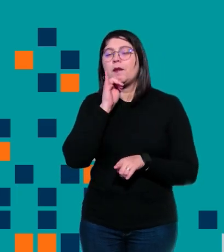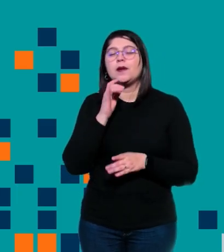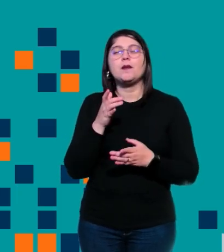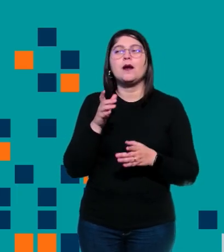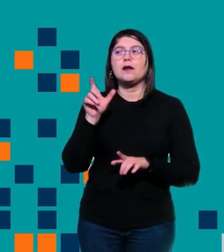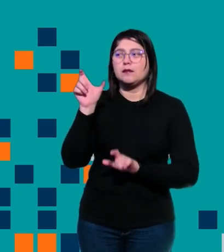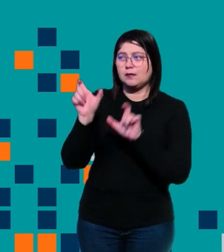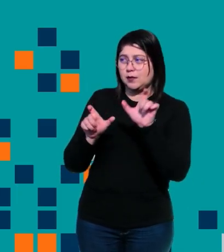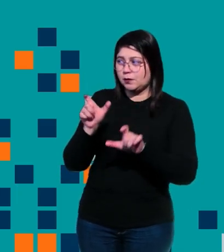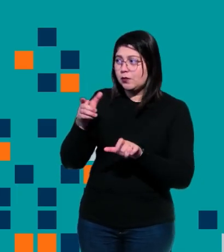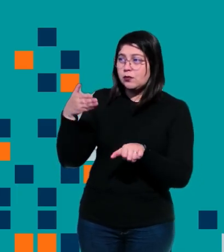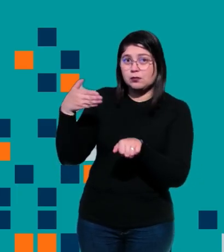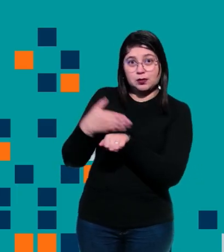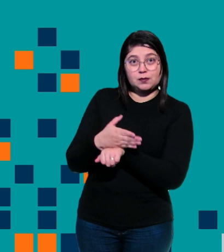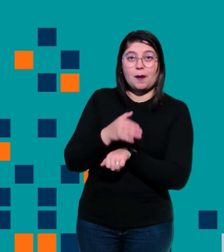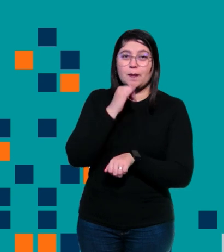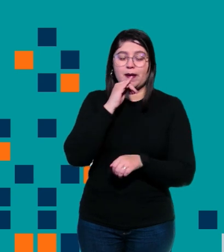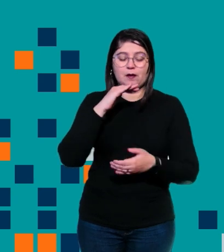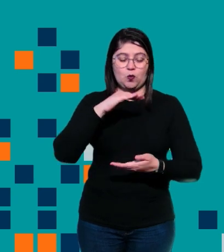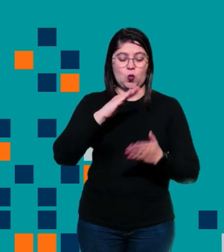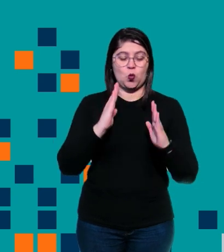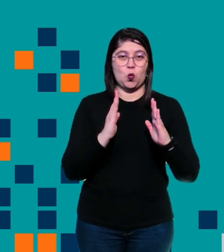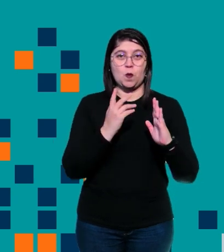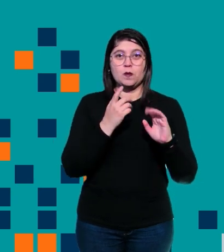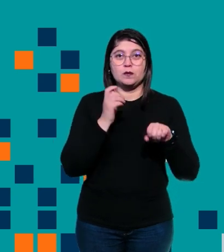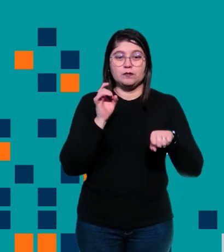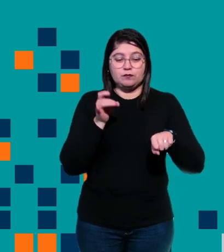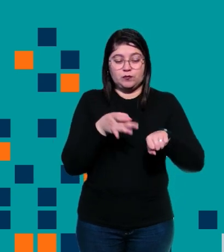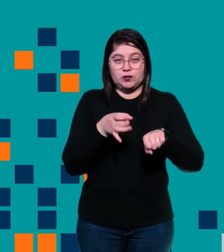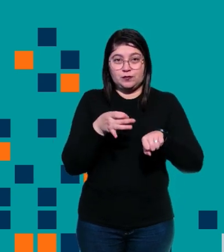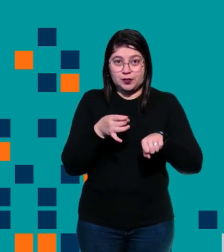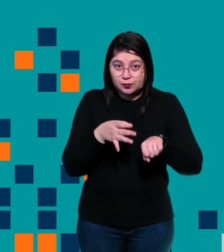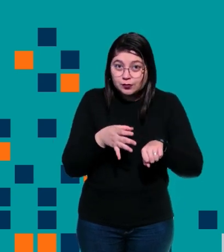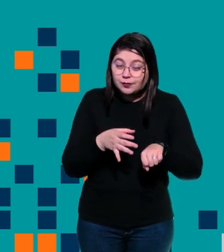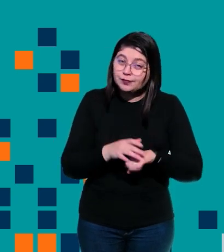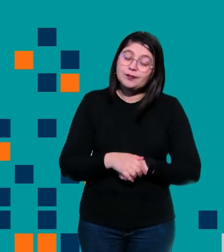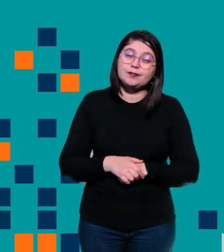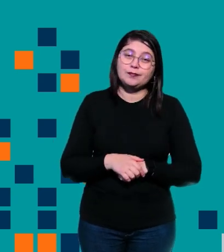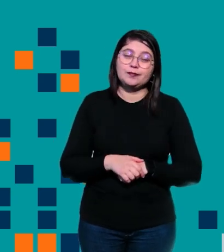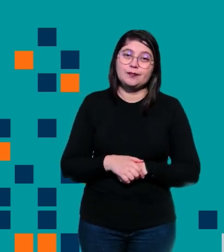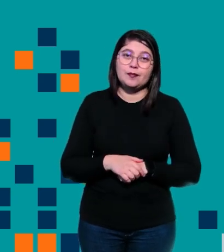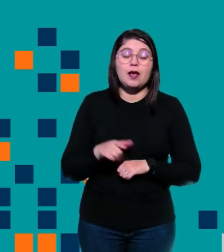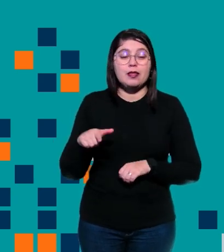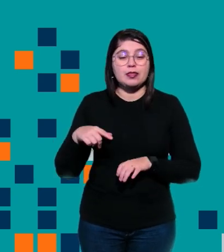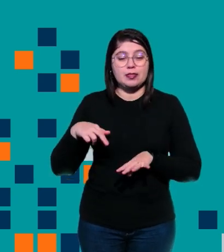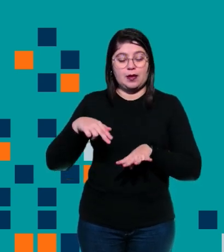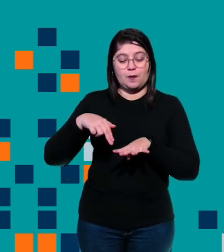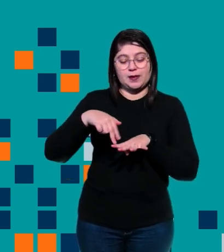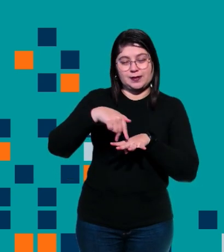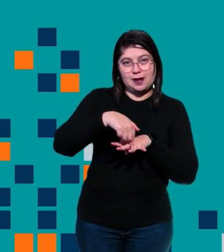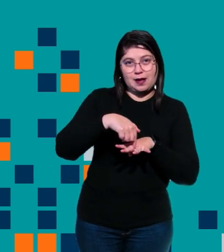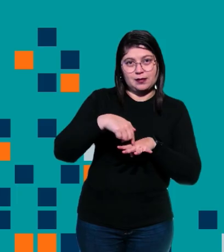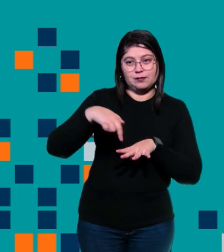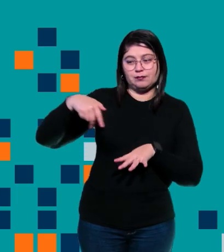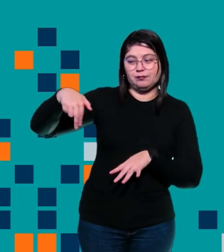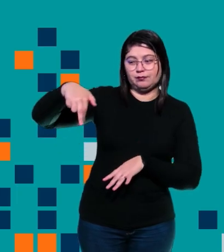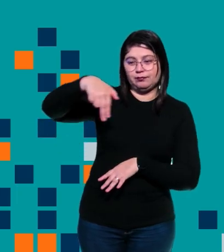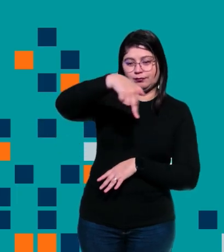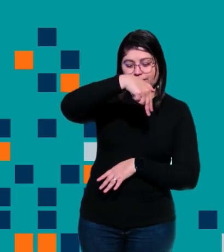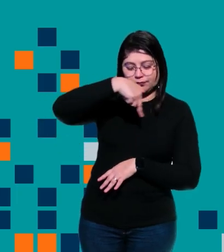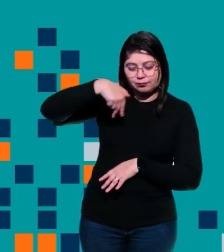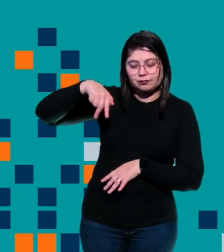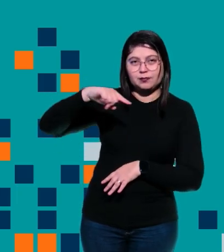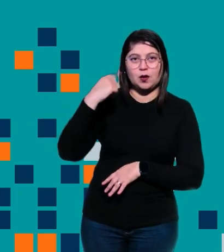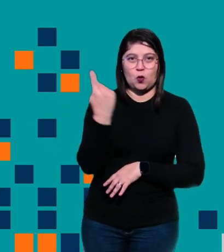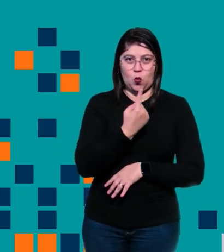nesse... É um cubo de vidro aqui, não é nada, e desce numa escada helicoidal, e nesse subsolo do lado da